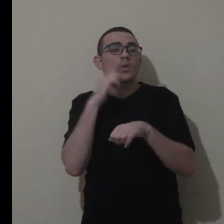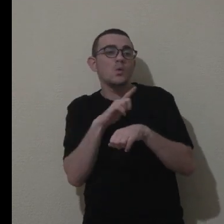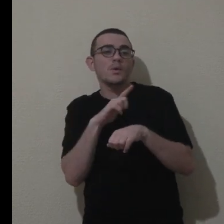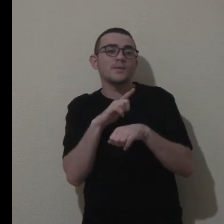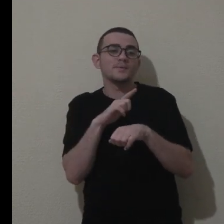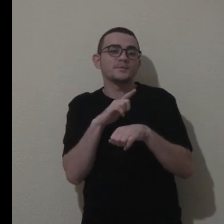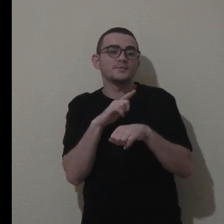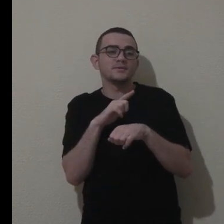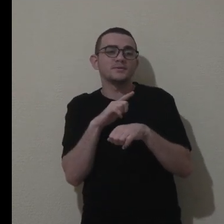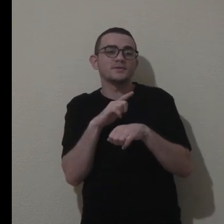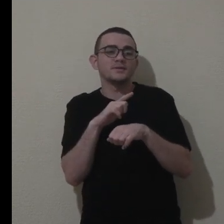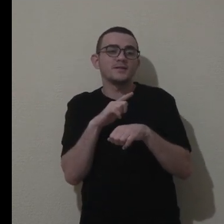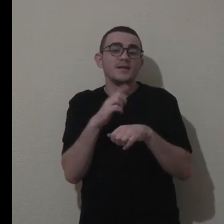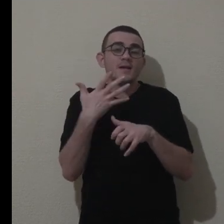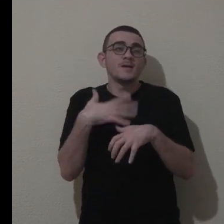mais